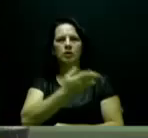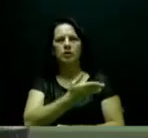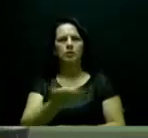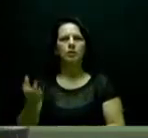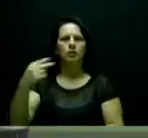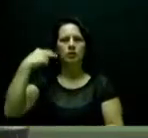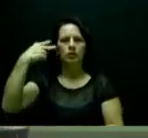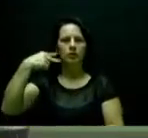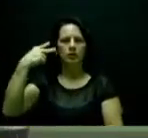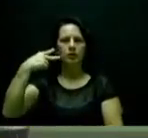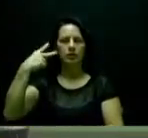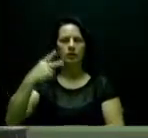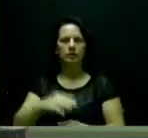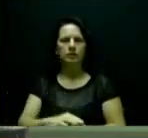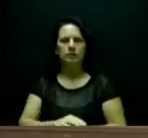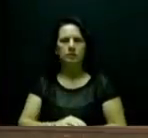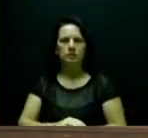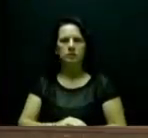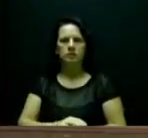do plenário.